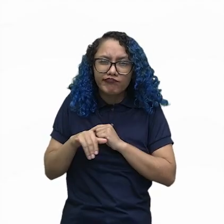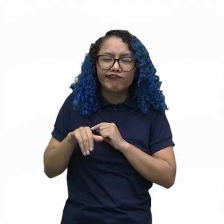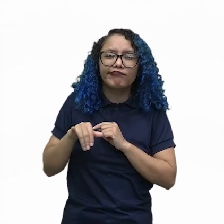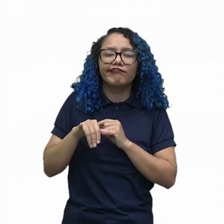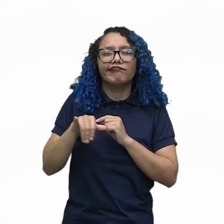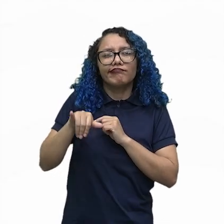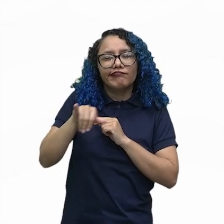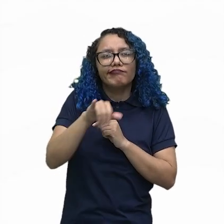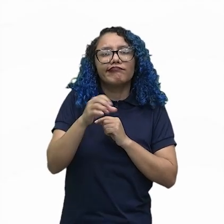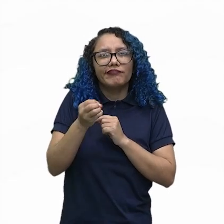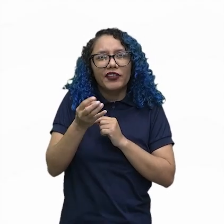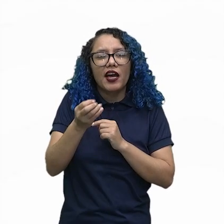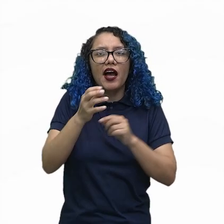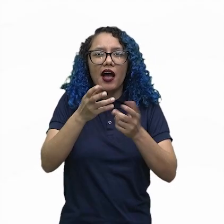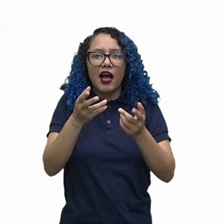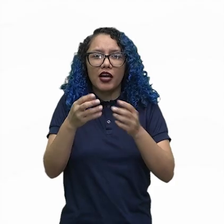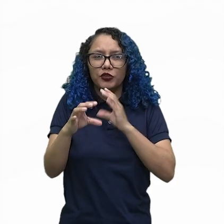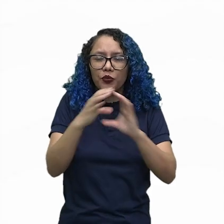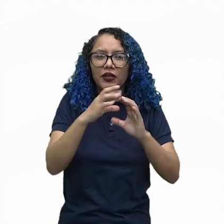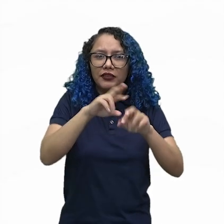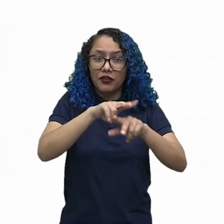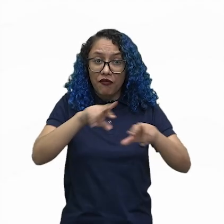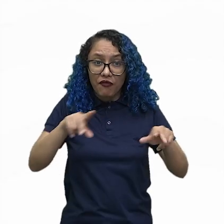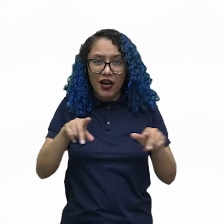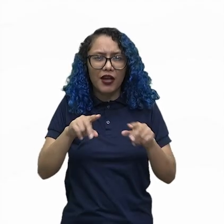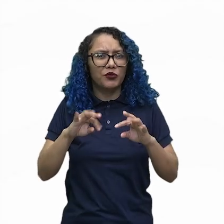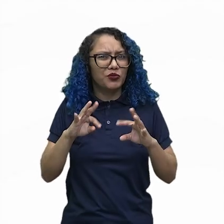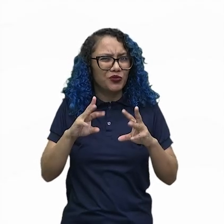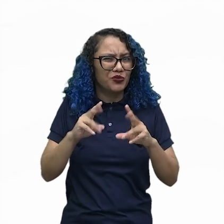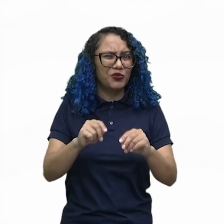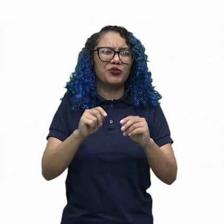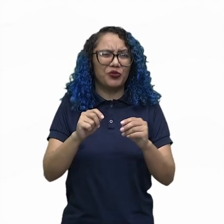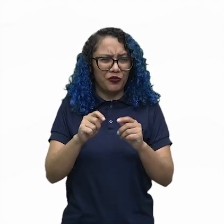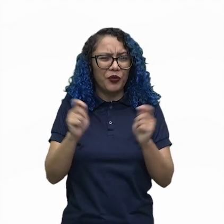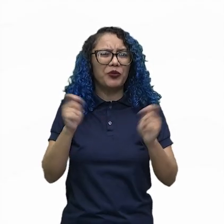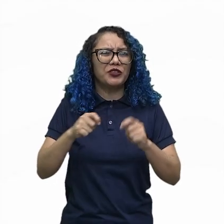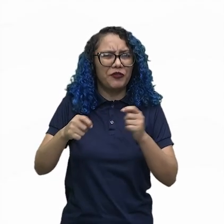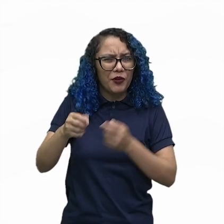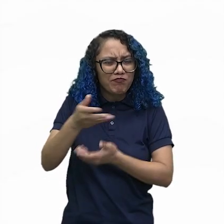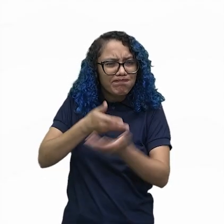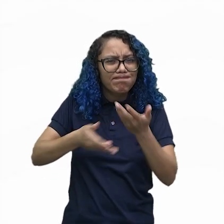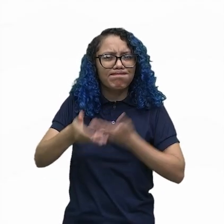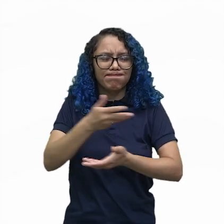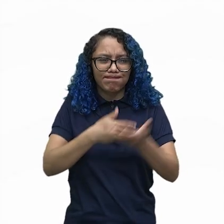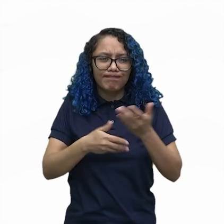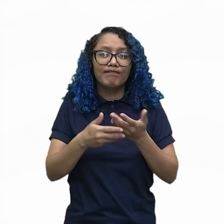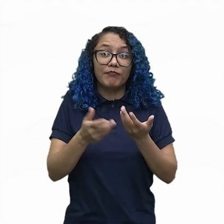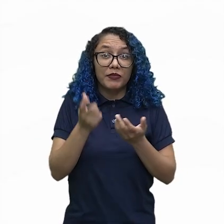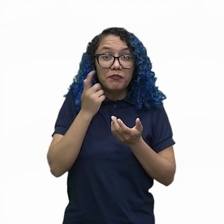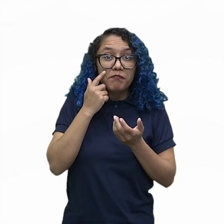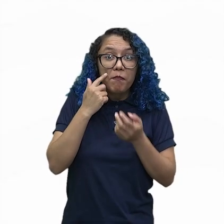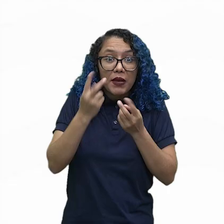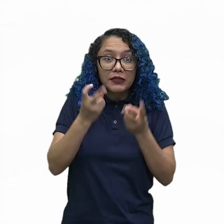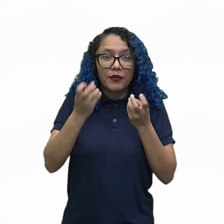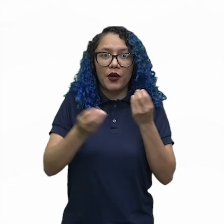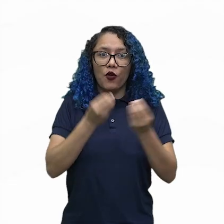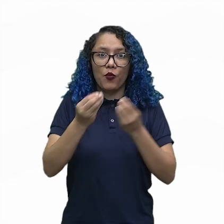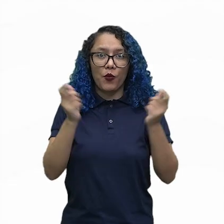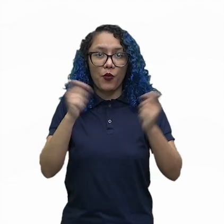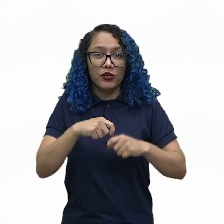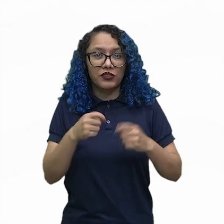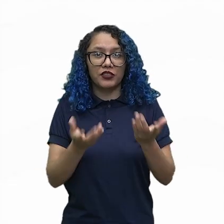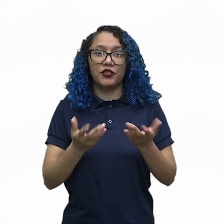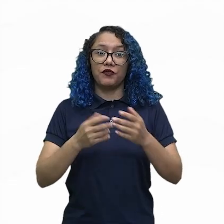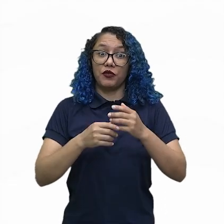cultura e informação pelo território global. Para vocês terem uma ideia do quanto os meios de transporte eles evoluíram e possibilitaram essa